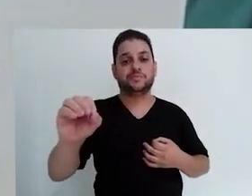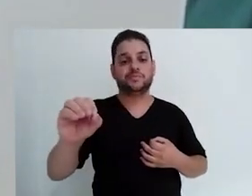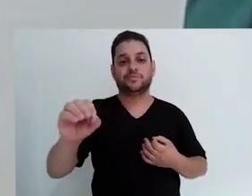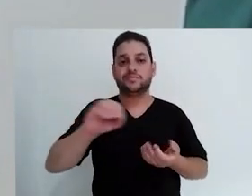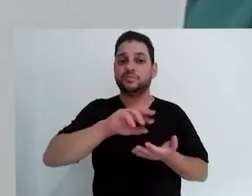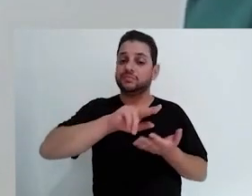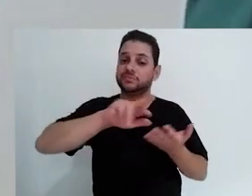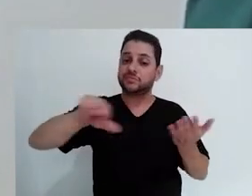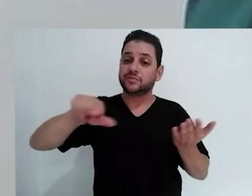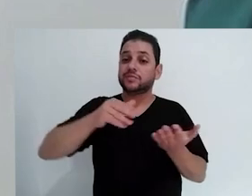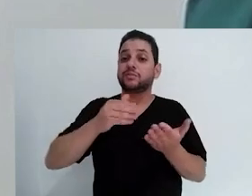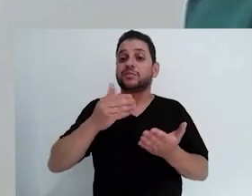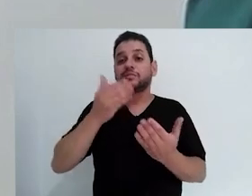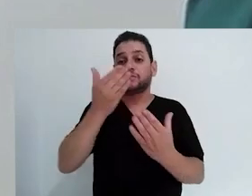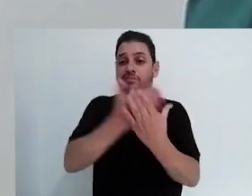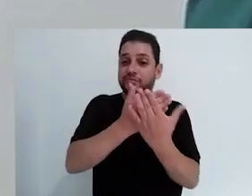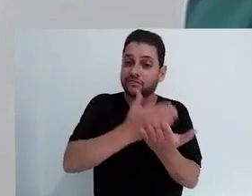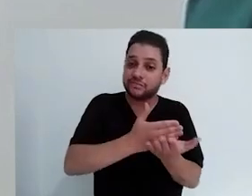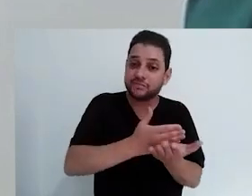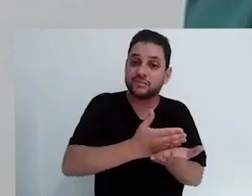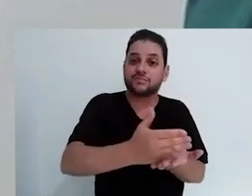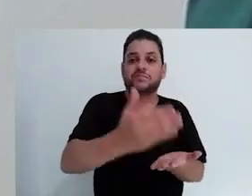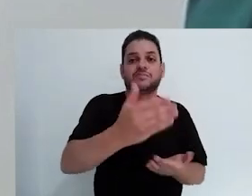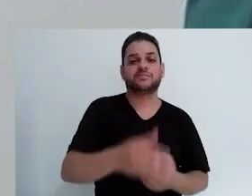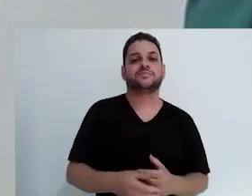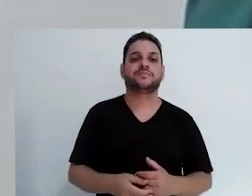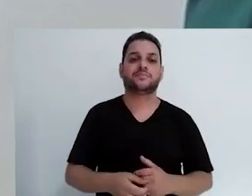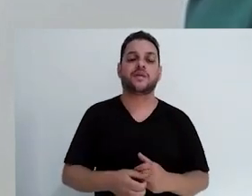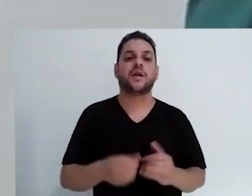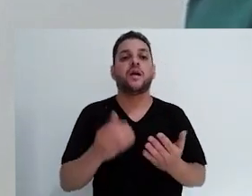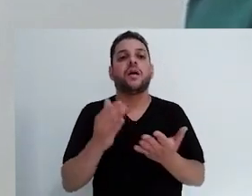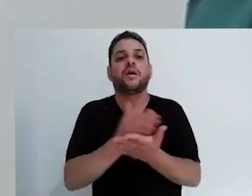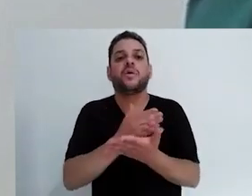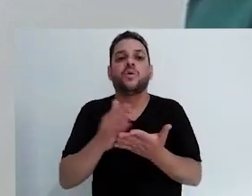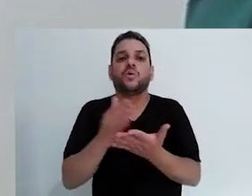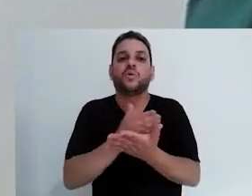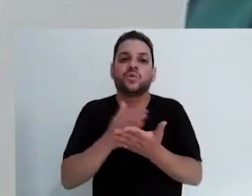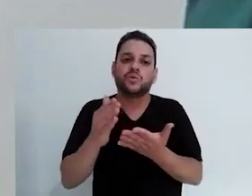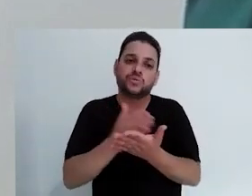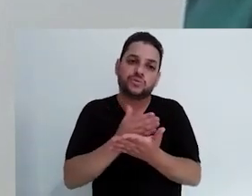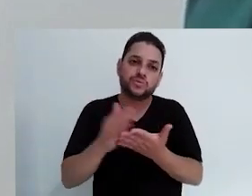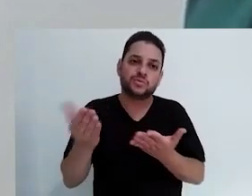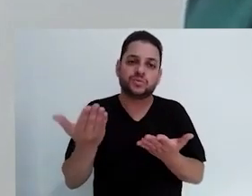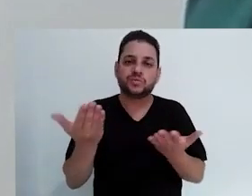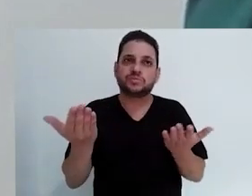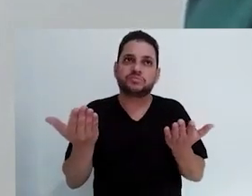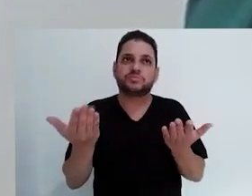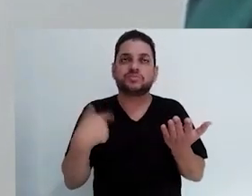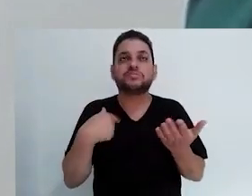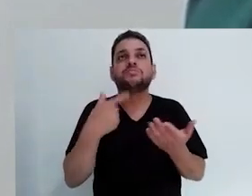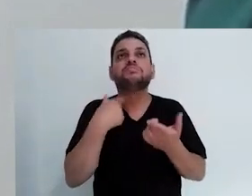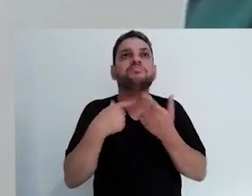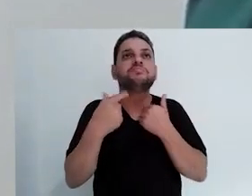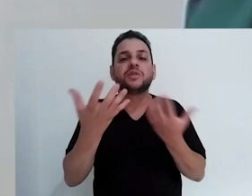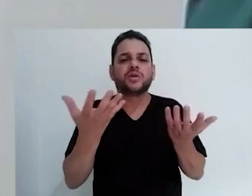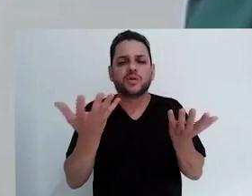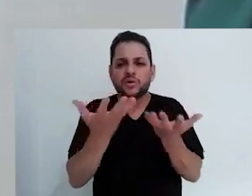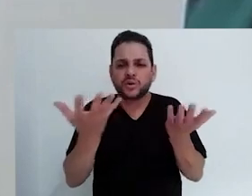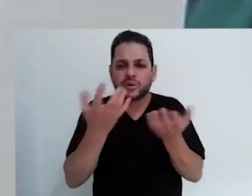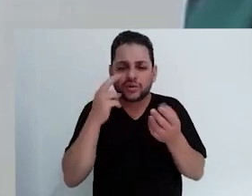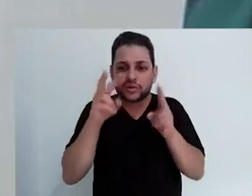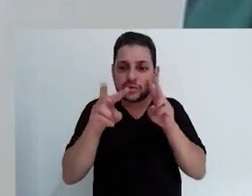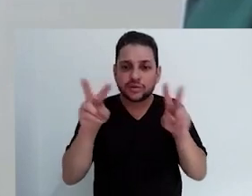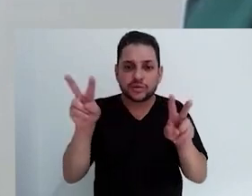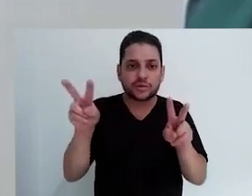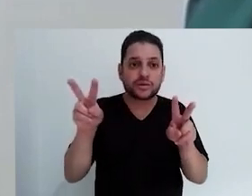início. Alguns entraves que a gente vislumbra, porque hoje a gente consegue enxergar que, sem dúvida, as unidades que